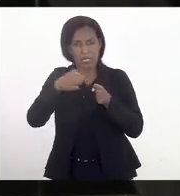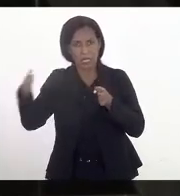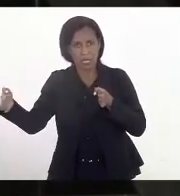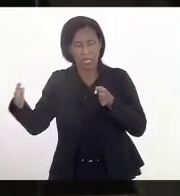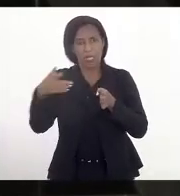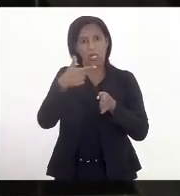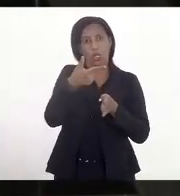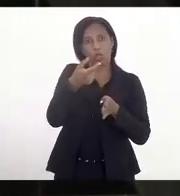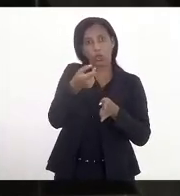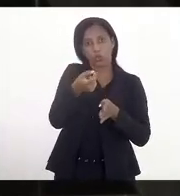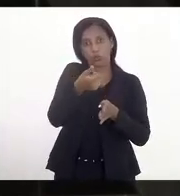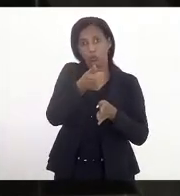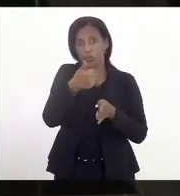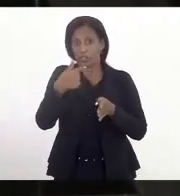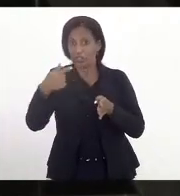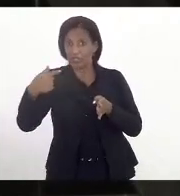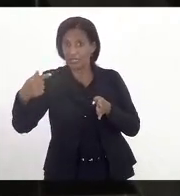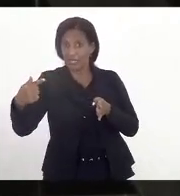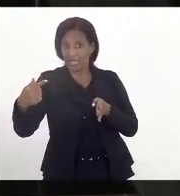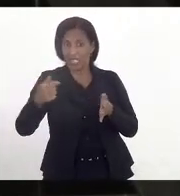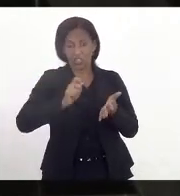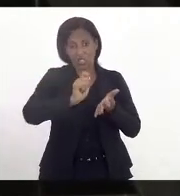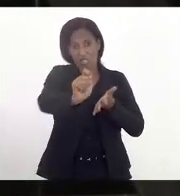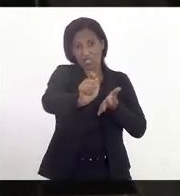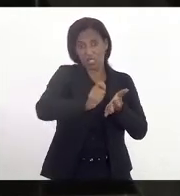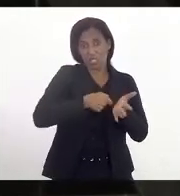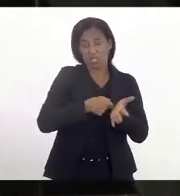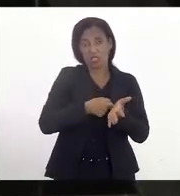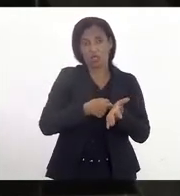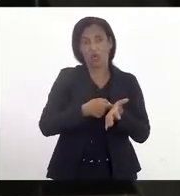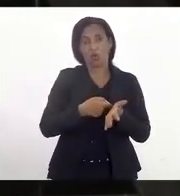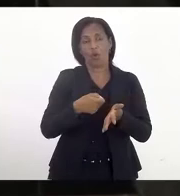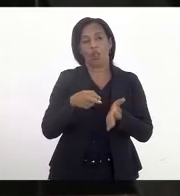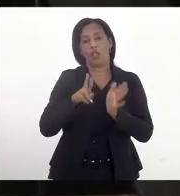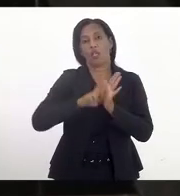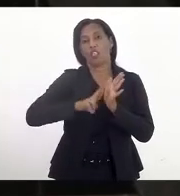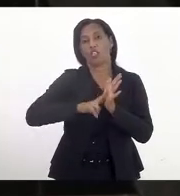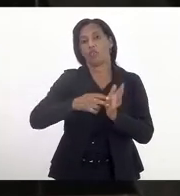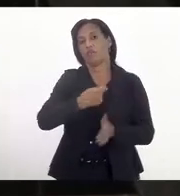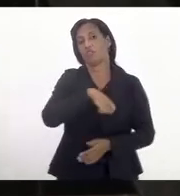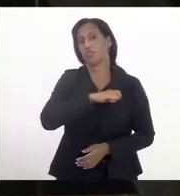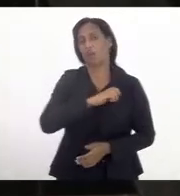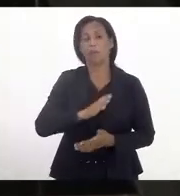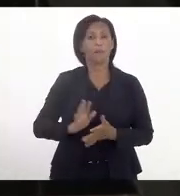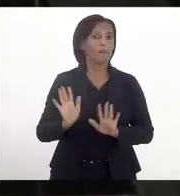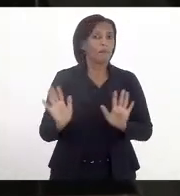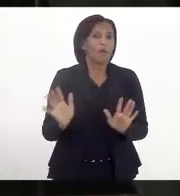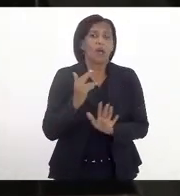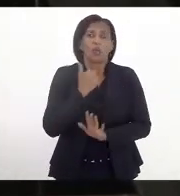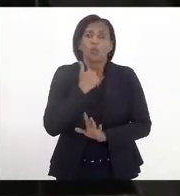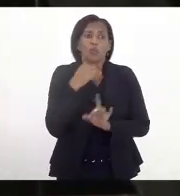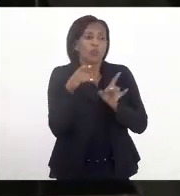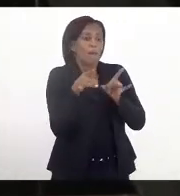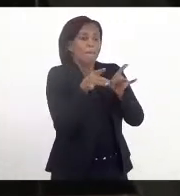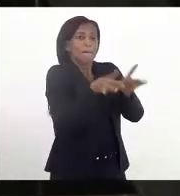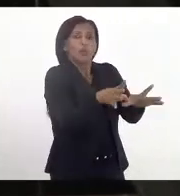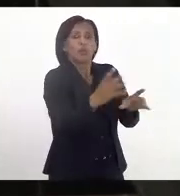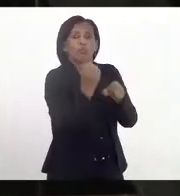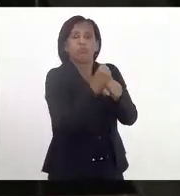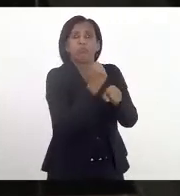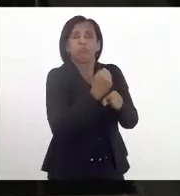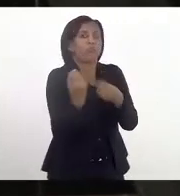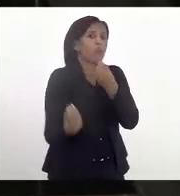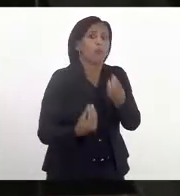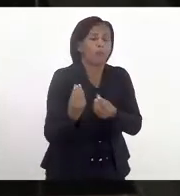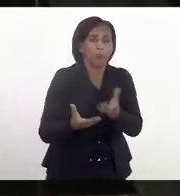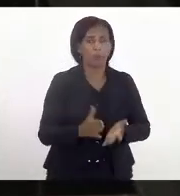2017 que se assinou o regime de recuperação fiscal mas não podia se abandonar esse no meio do caminho